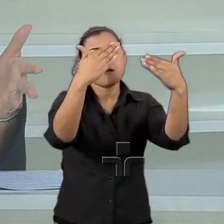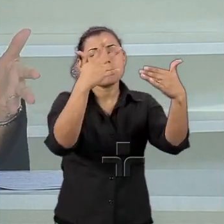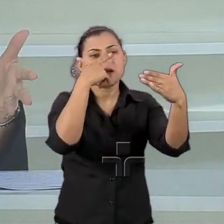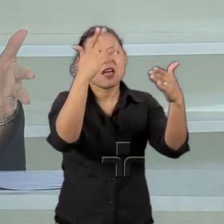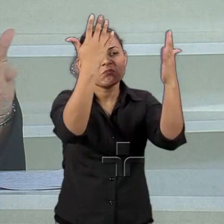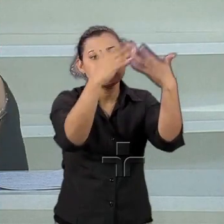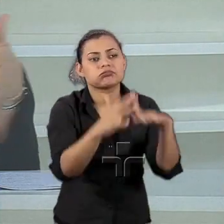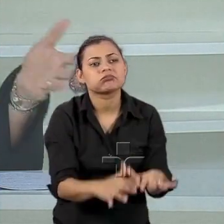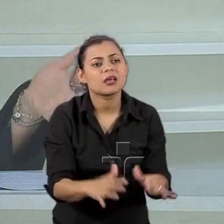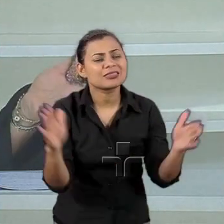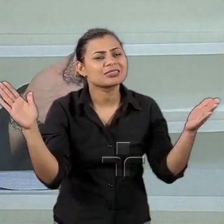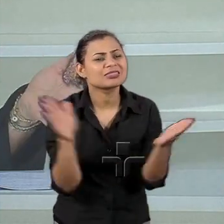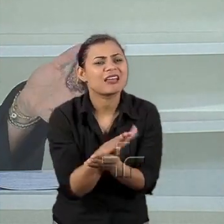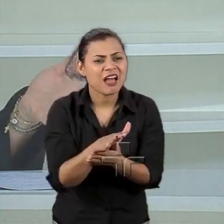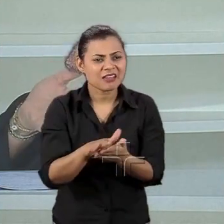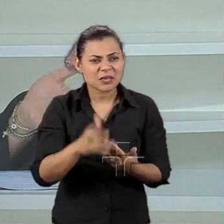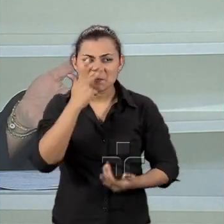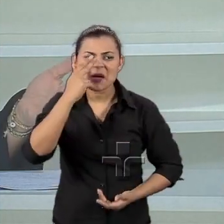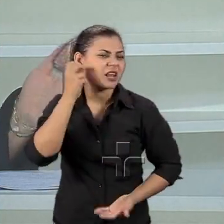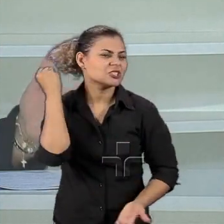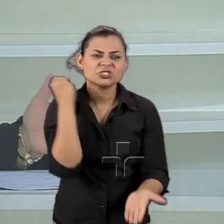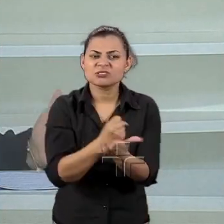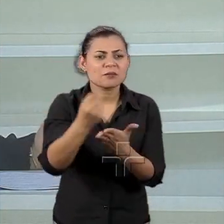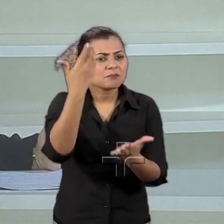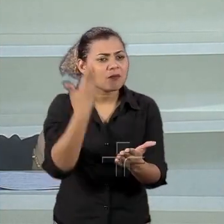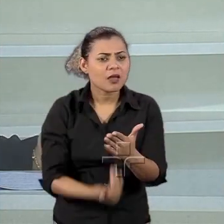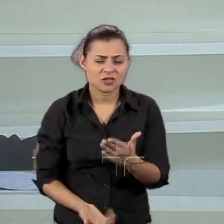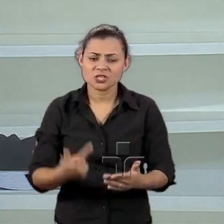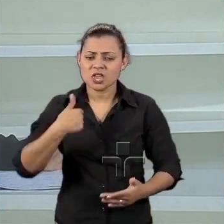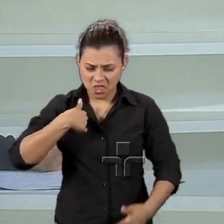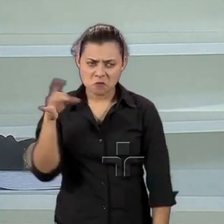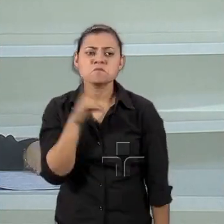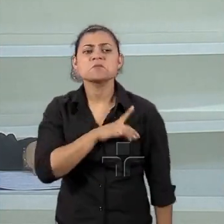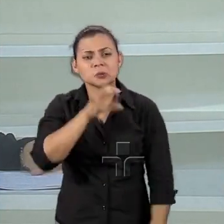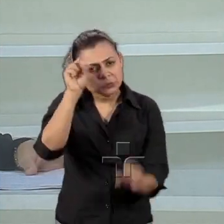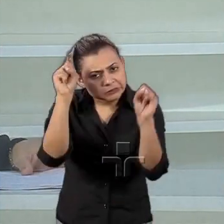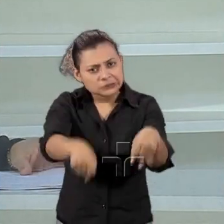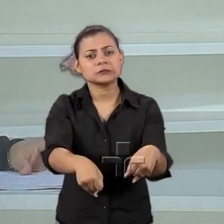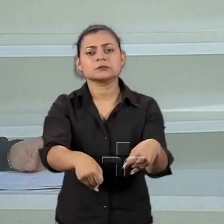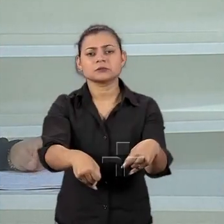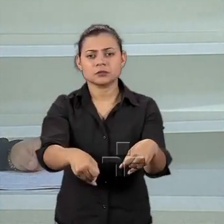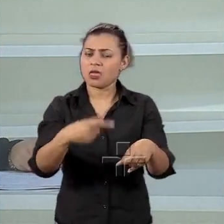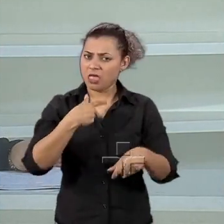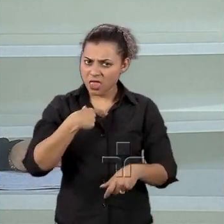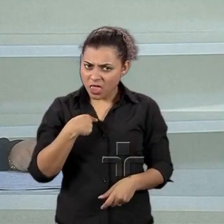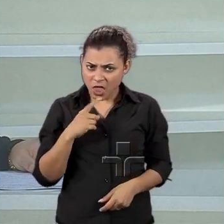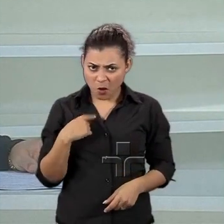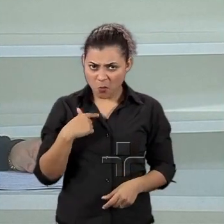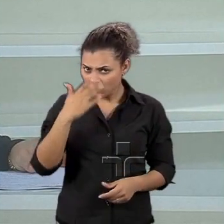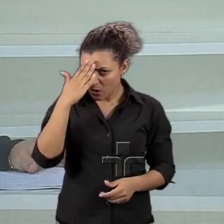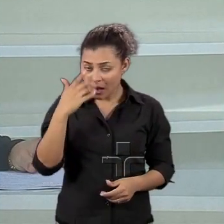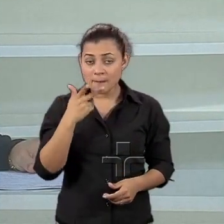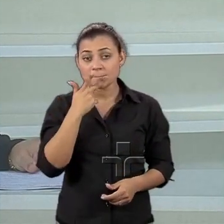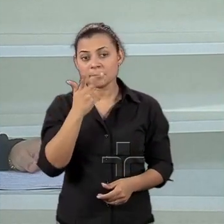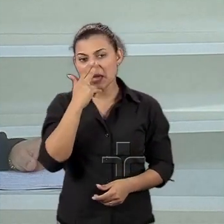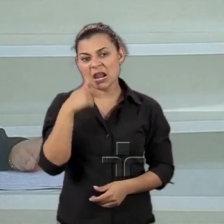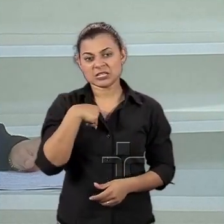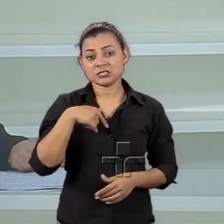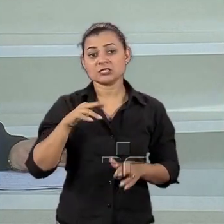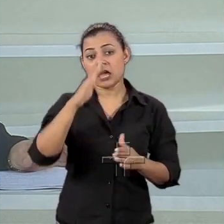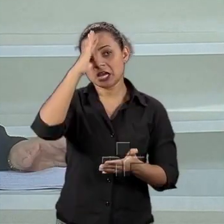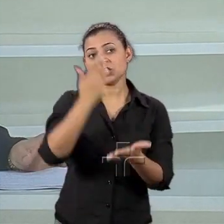Brasil conquistou, jogados ao lixo? Não, eu tenho muito medo, sim, e não sou uma pessoa pessimista, ao contrário. Eu